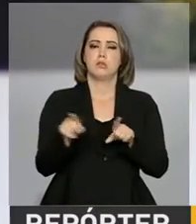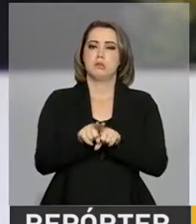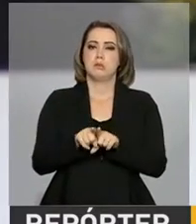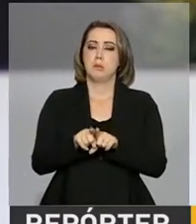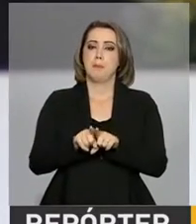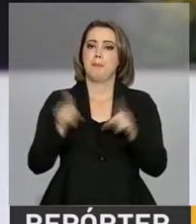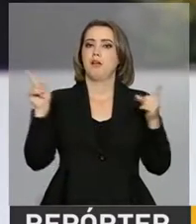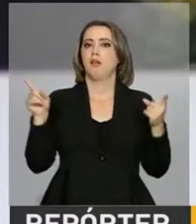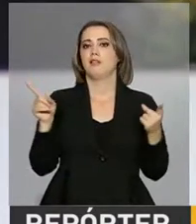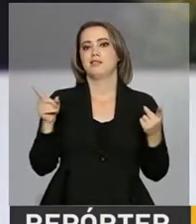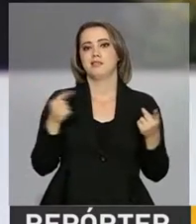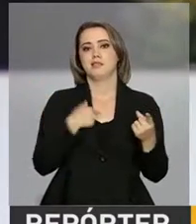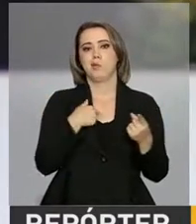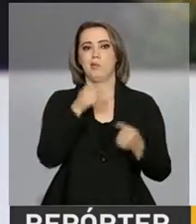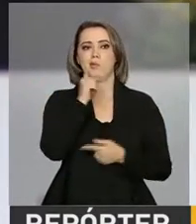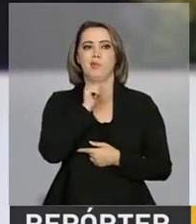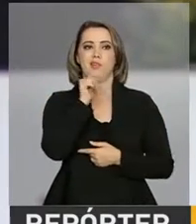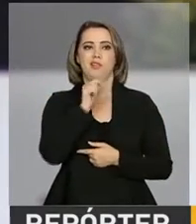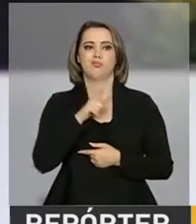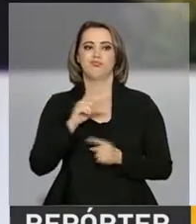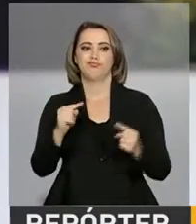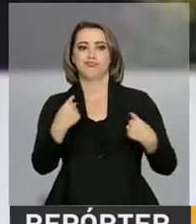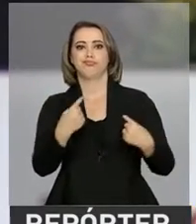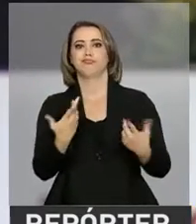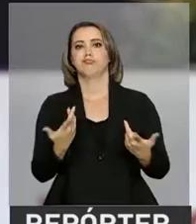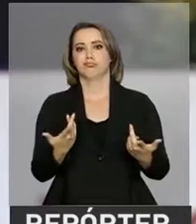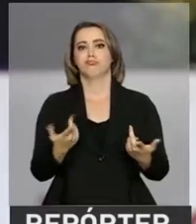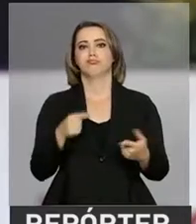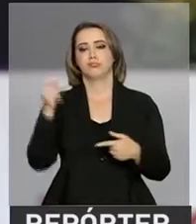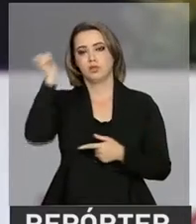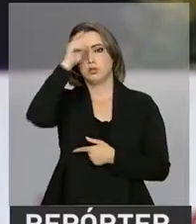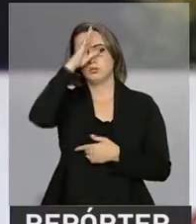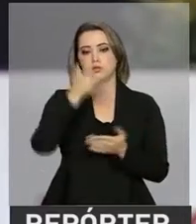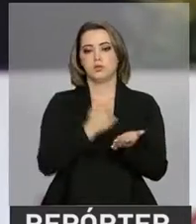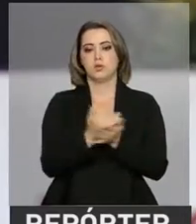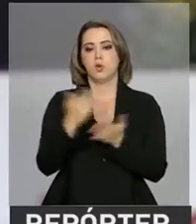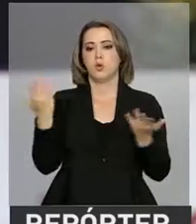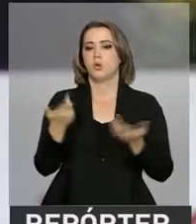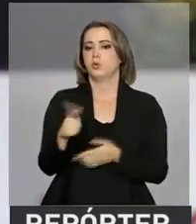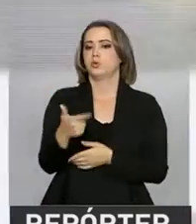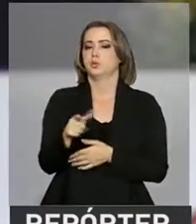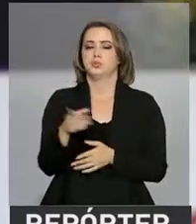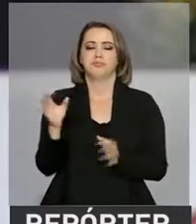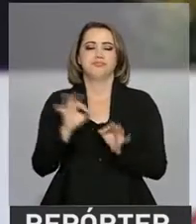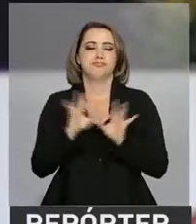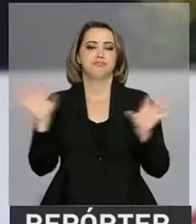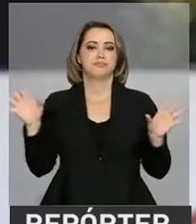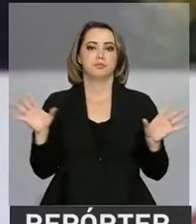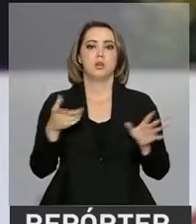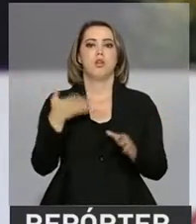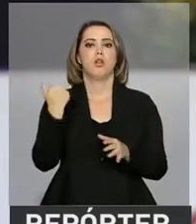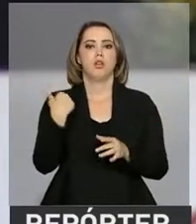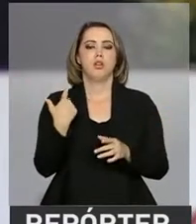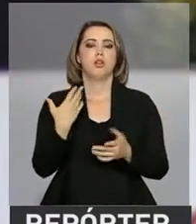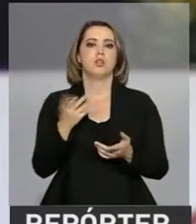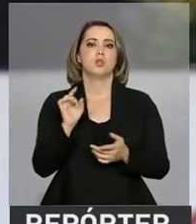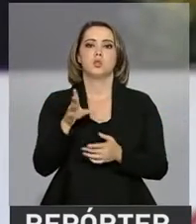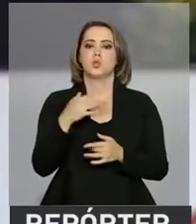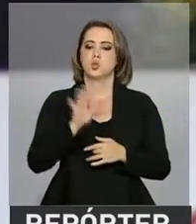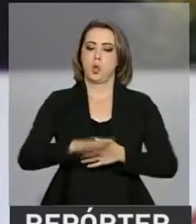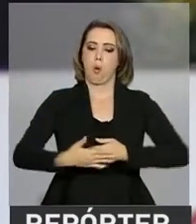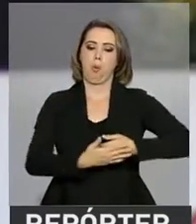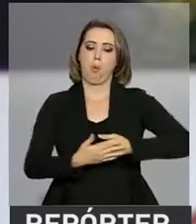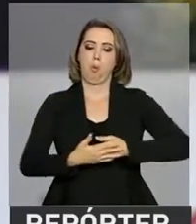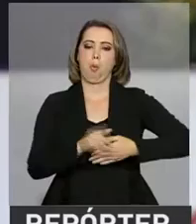porém por ser mulher e teve bastante dificuldade no começo hoje não tenho mais no passado era só para cuidar do menino